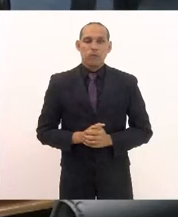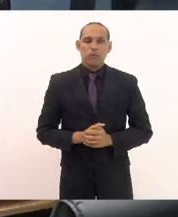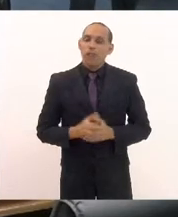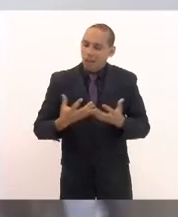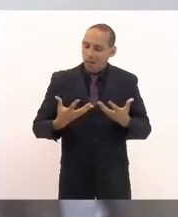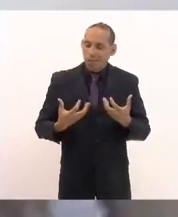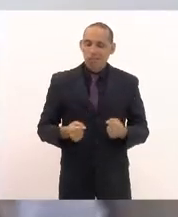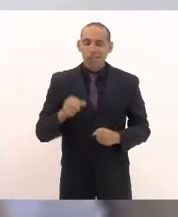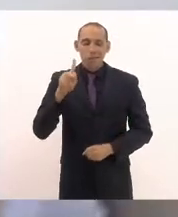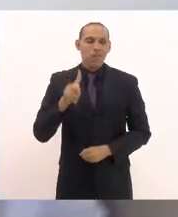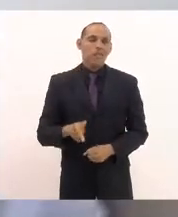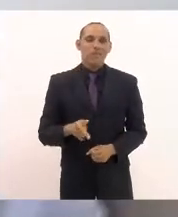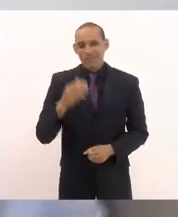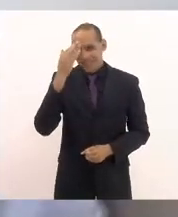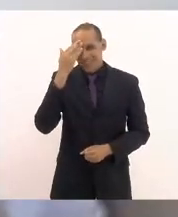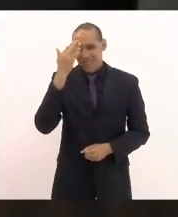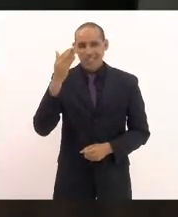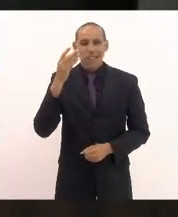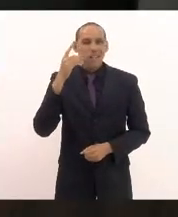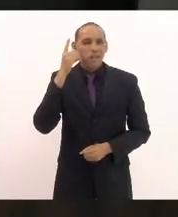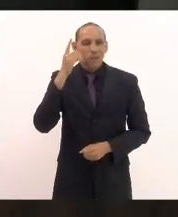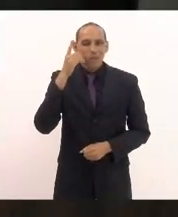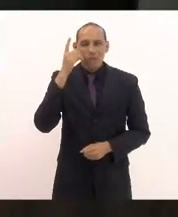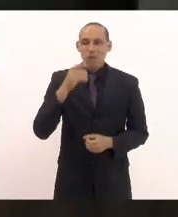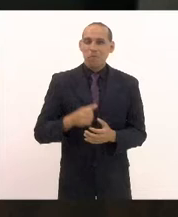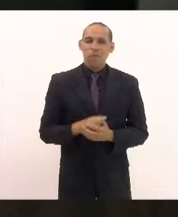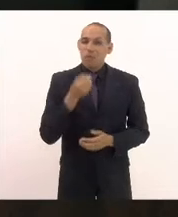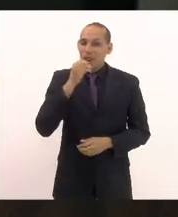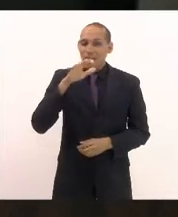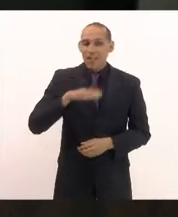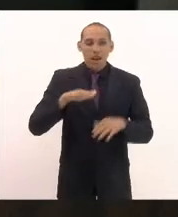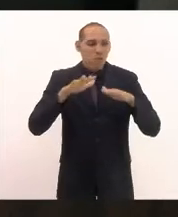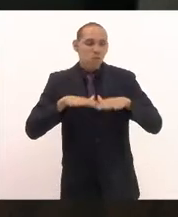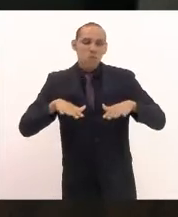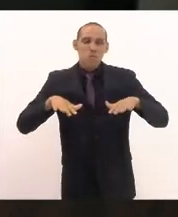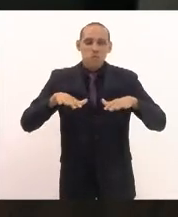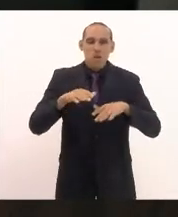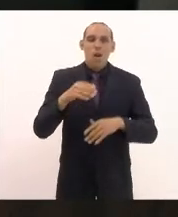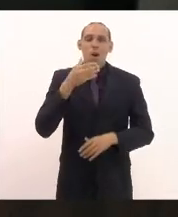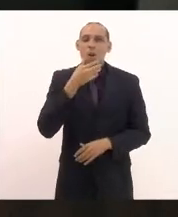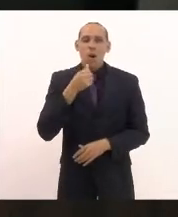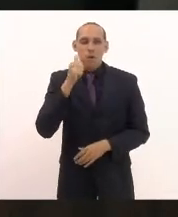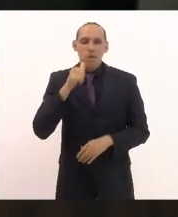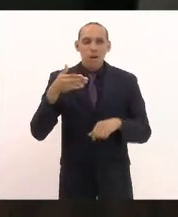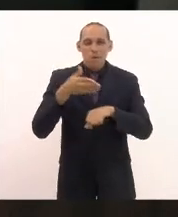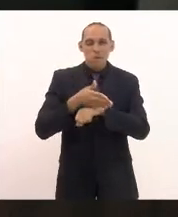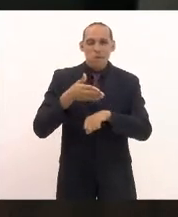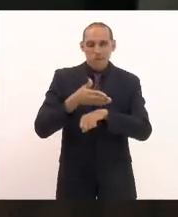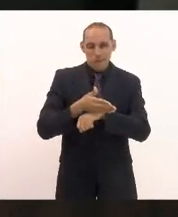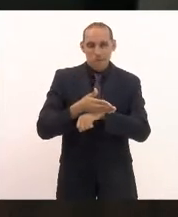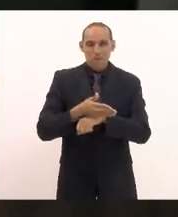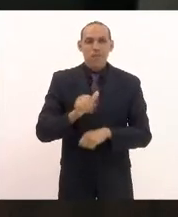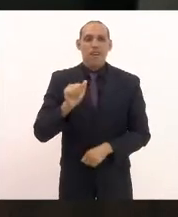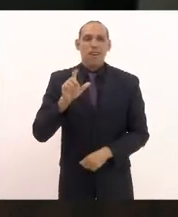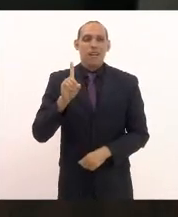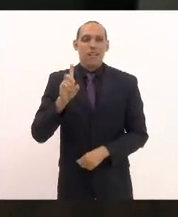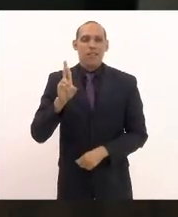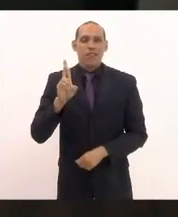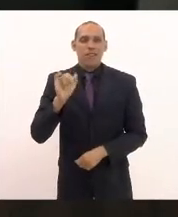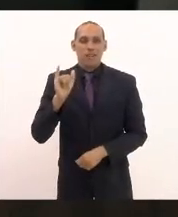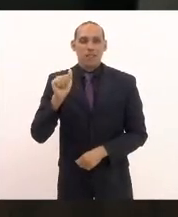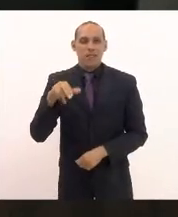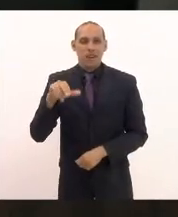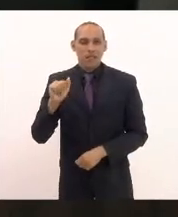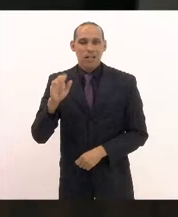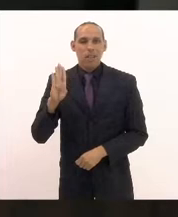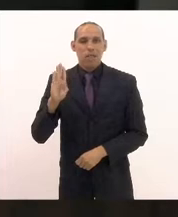Favorável, presidente. Obrigada, deputado. Boa tarde aos demais deputados e deputadas que entraram. Adriana Baltazar,